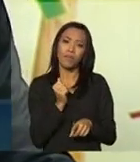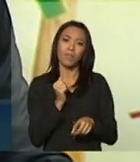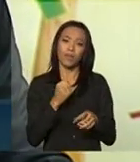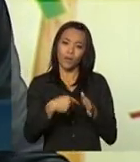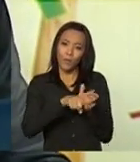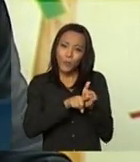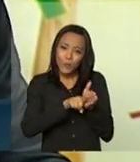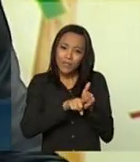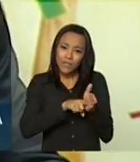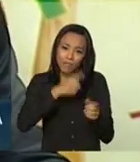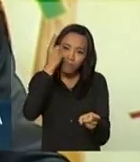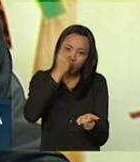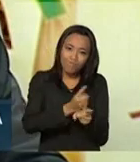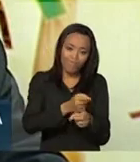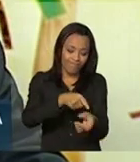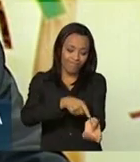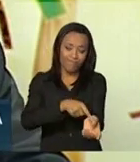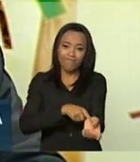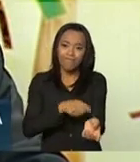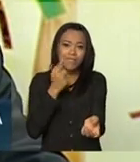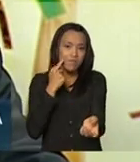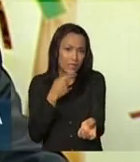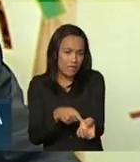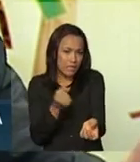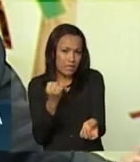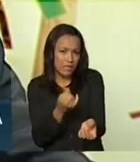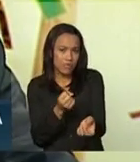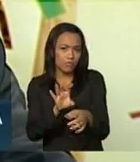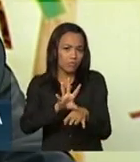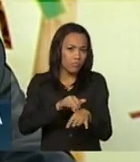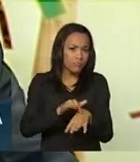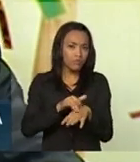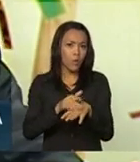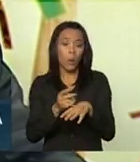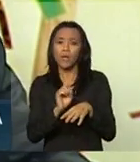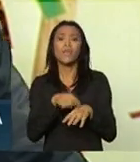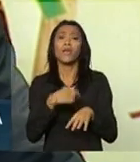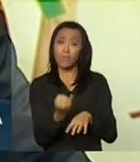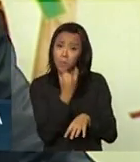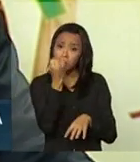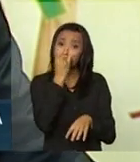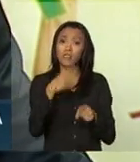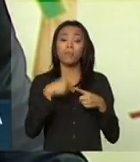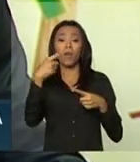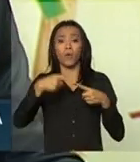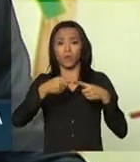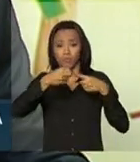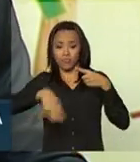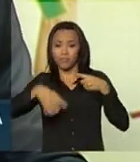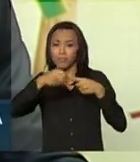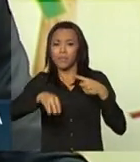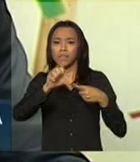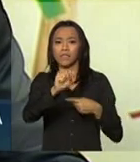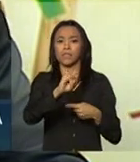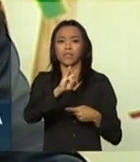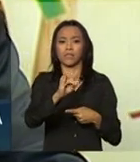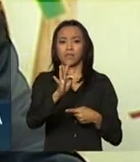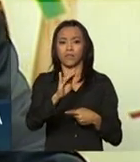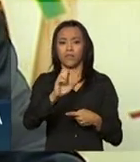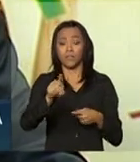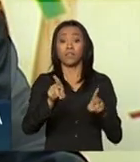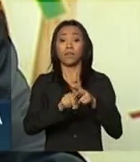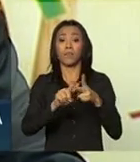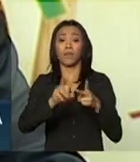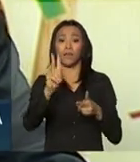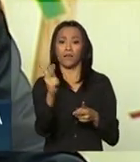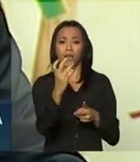sorológico, ao teste rápido. Aliás, teste rápido, né, que é importante não só para o HIV, mas também para sífilis, para hepatite B e para hepatite C, né, que